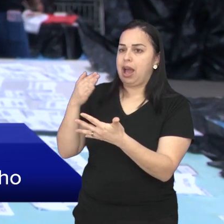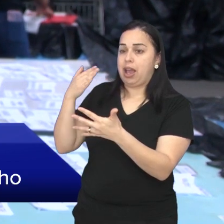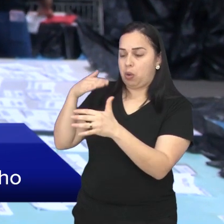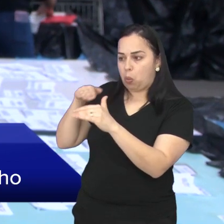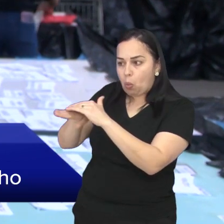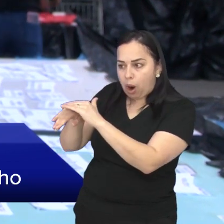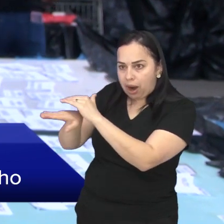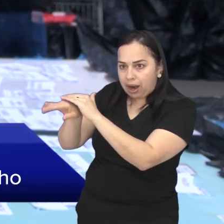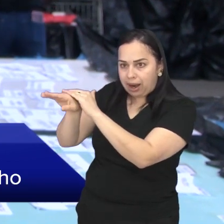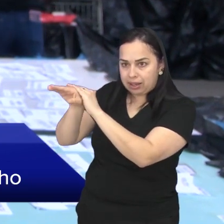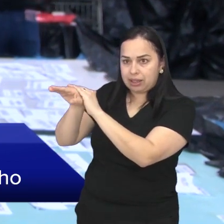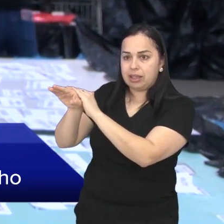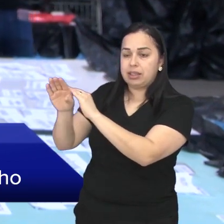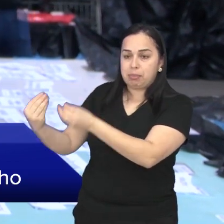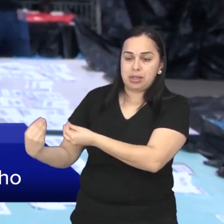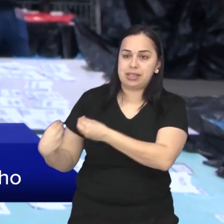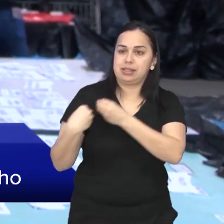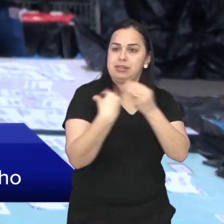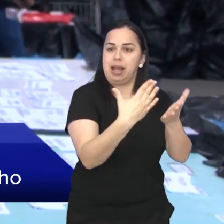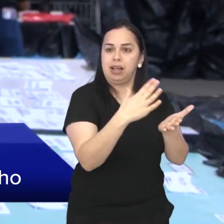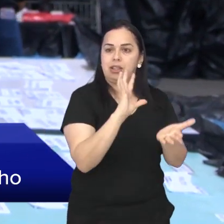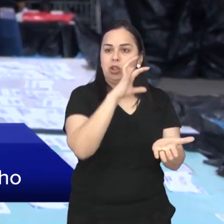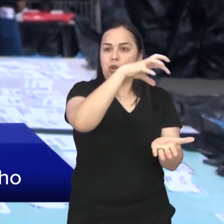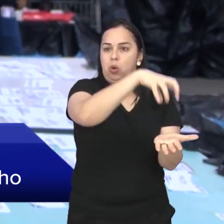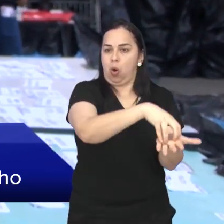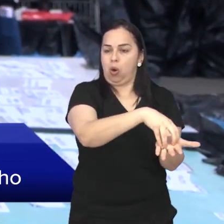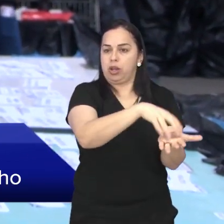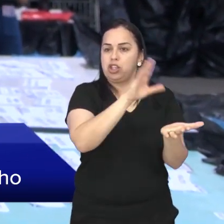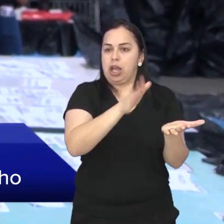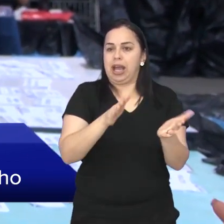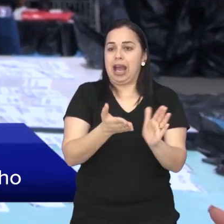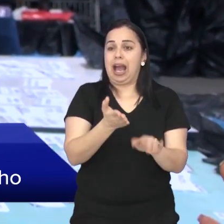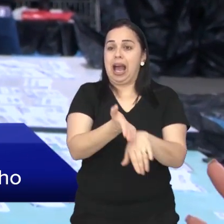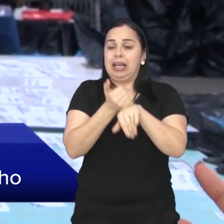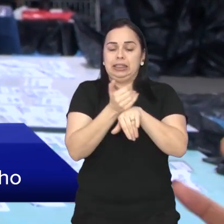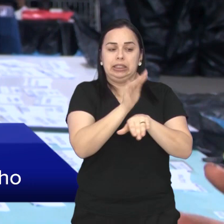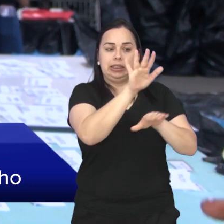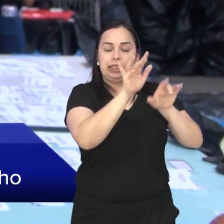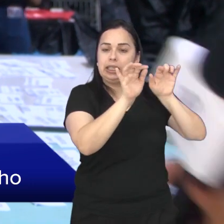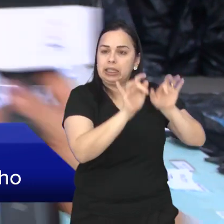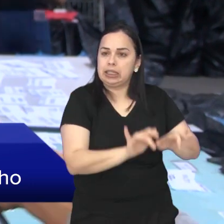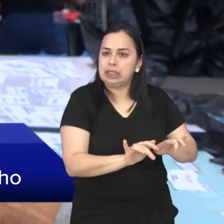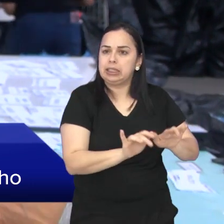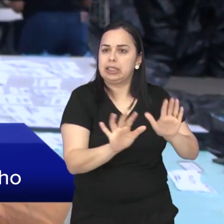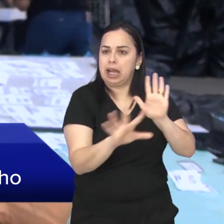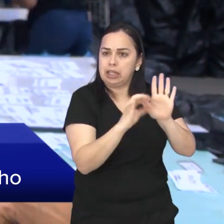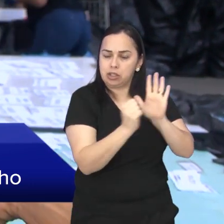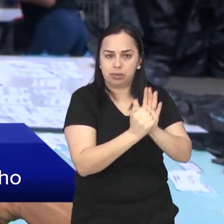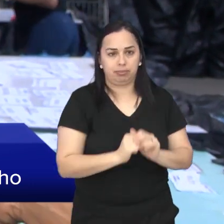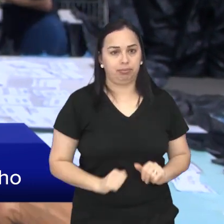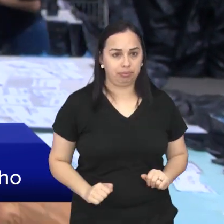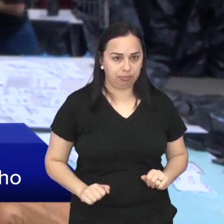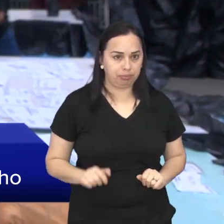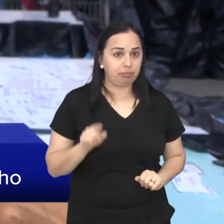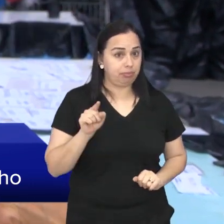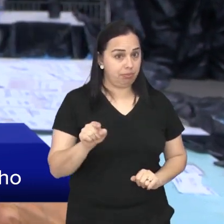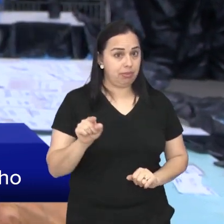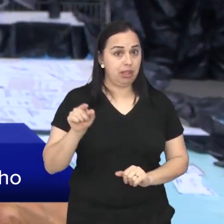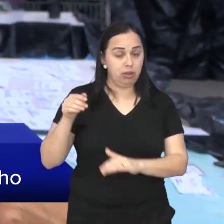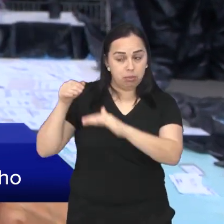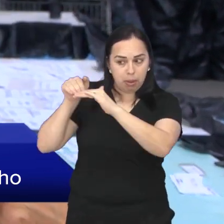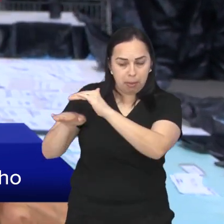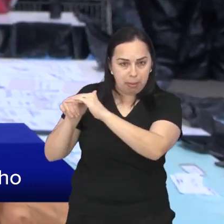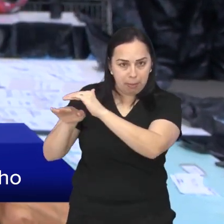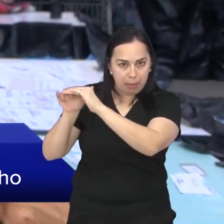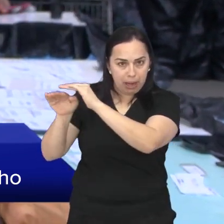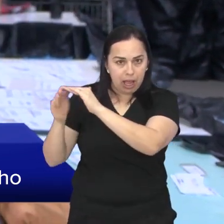para as instituições que são cadastradas no Fundo Social de Solidariedade. Como é que é feita essa distribuição? O Fundo Social, ele